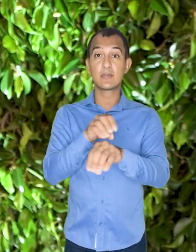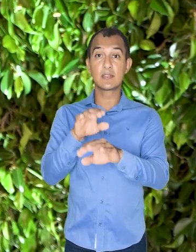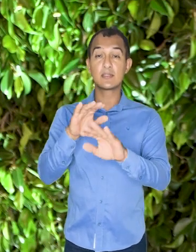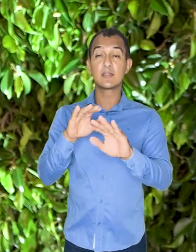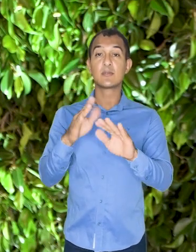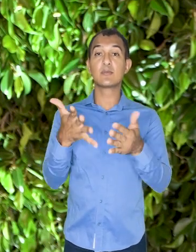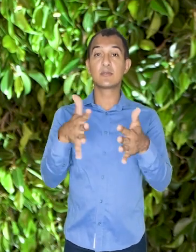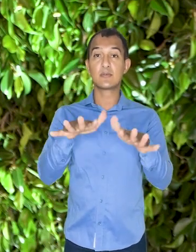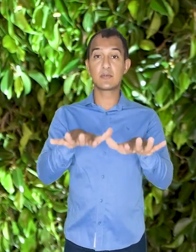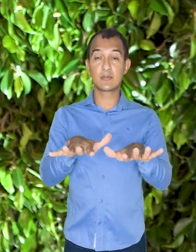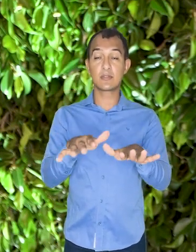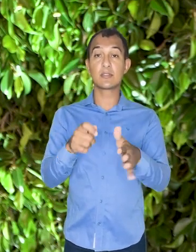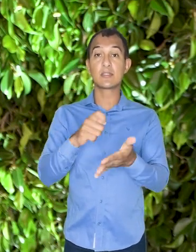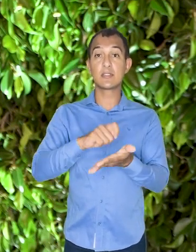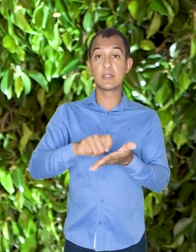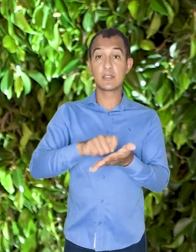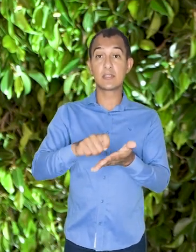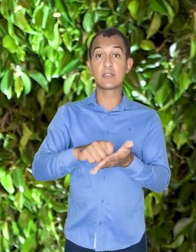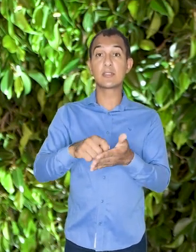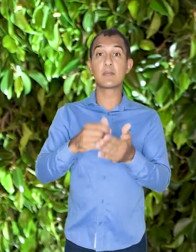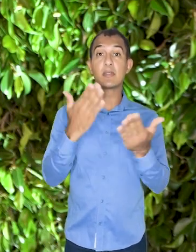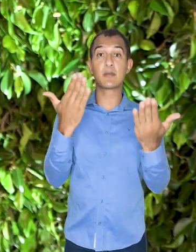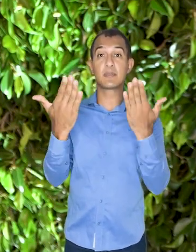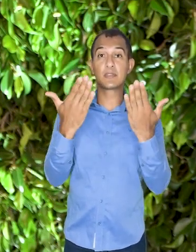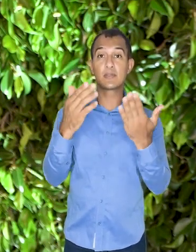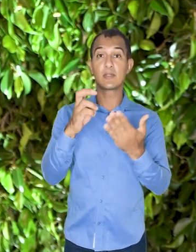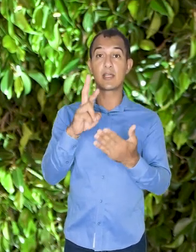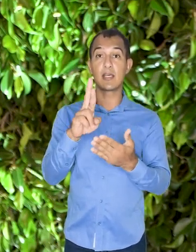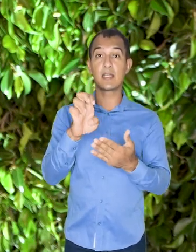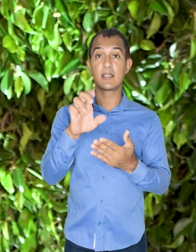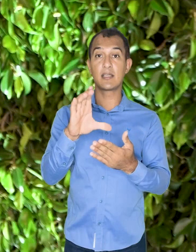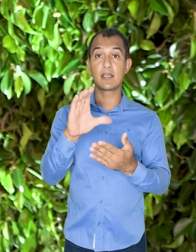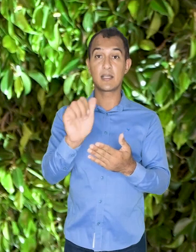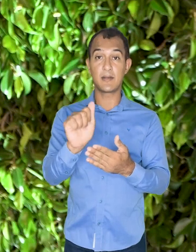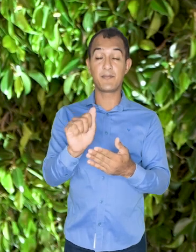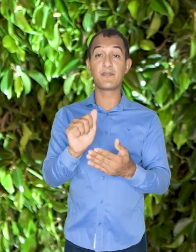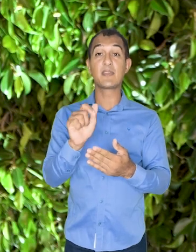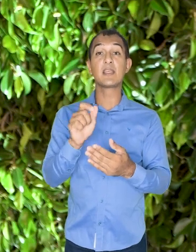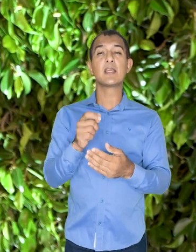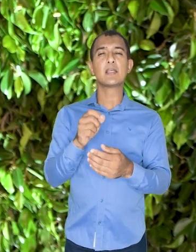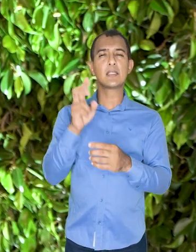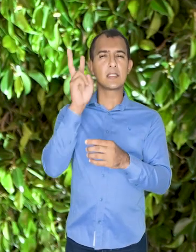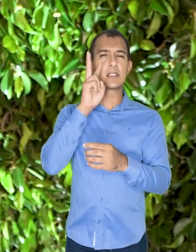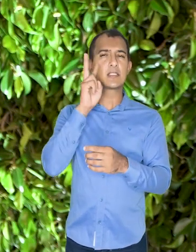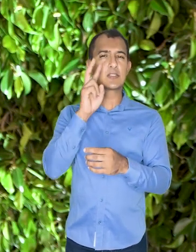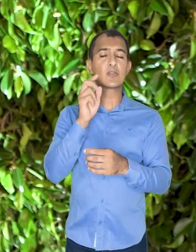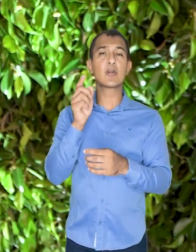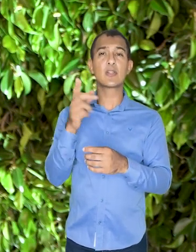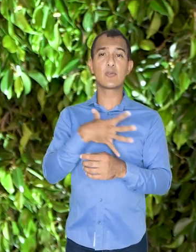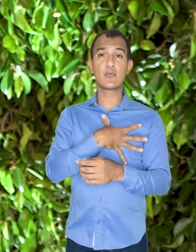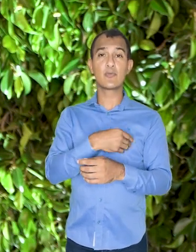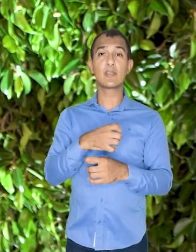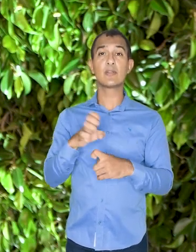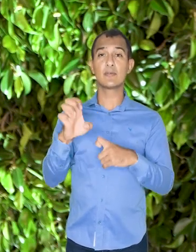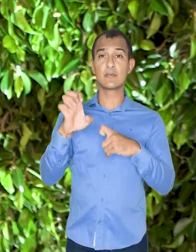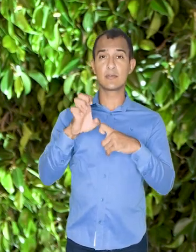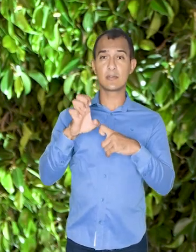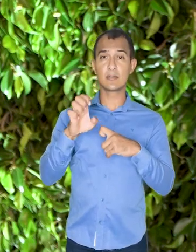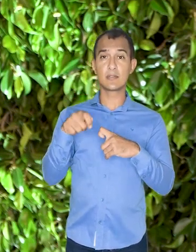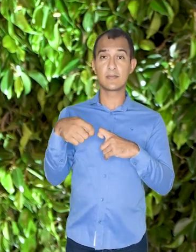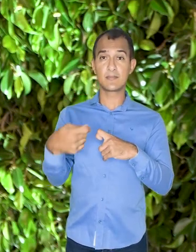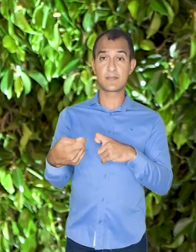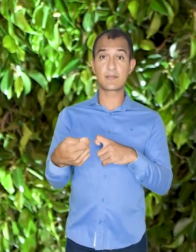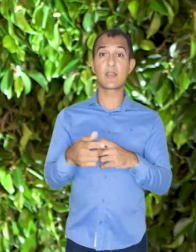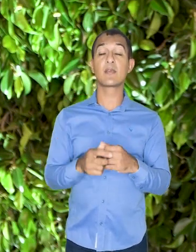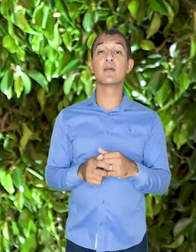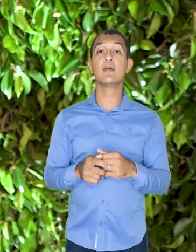A obra, escrita pela psicóloga Érica Rezende, conta a história do seu filho, Enan Rezende, diagnosticado com